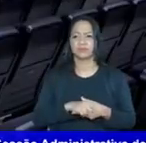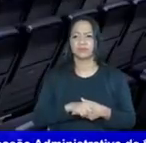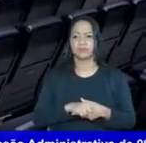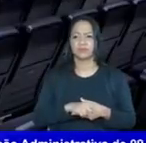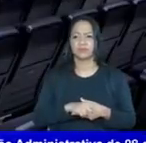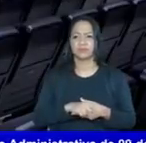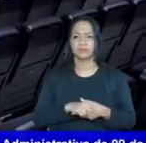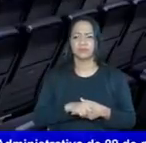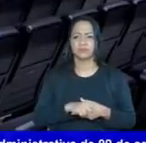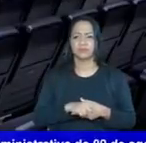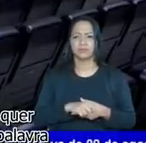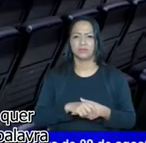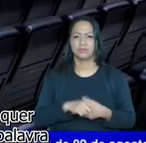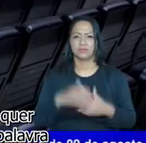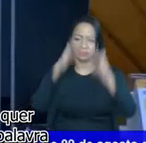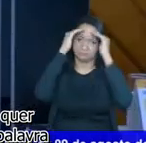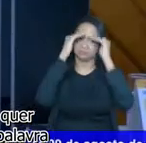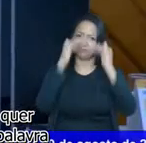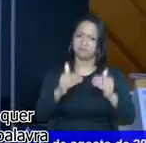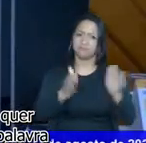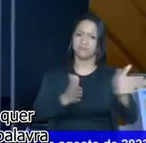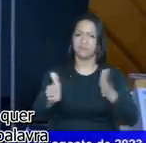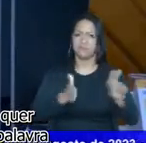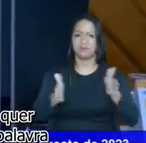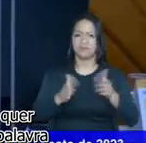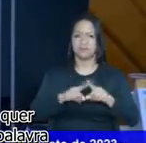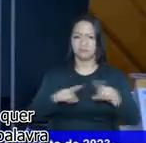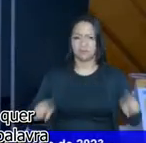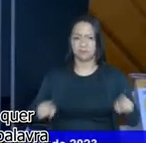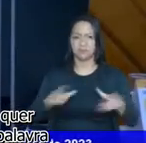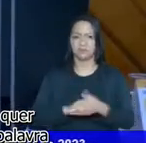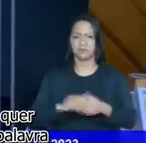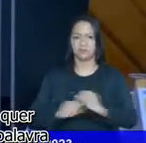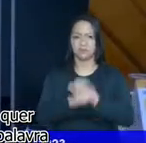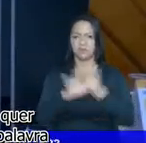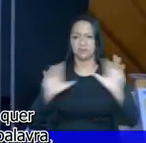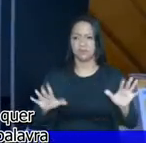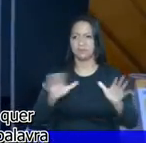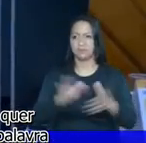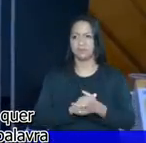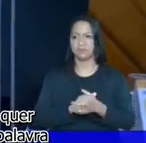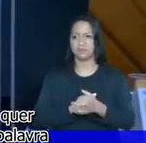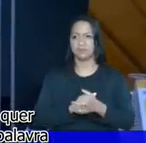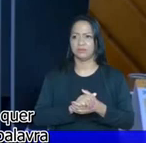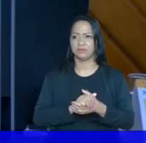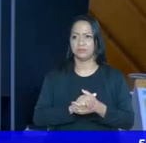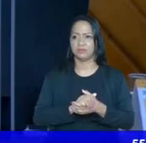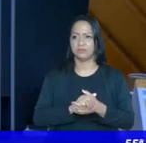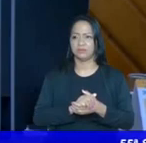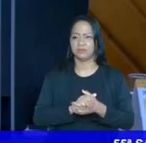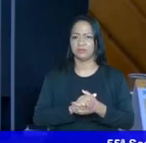Imagem ampla do plenário. Não obedeceu os prazos para juntada. Na Mas tela, se o senhor quer esclarecer alguma coisa, Juscelio Neto. te dou a palavra. Te dou a